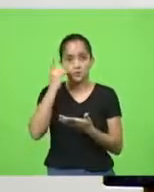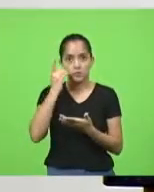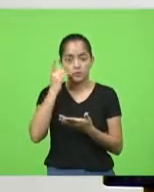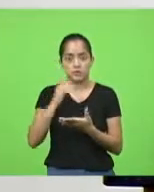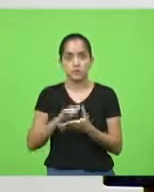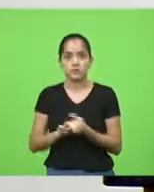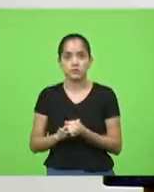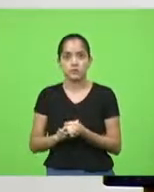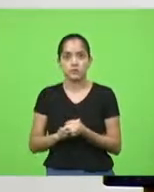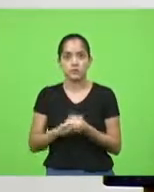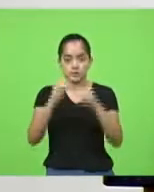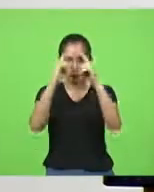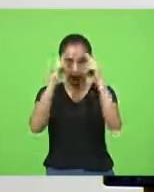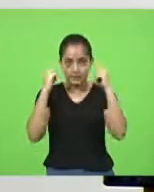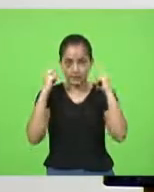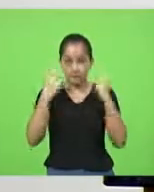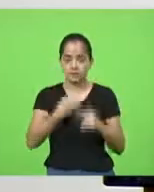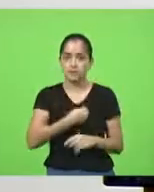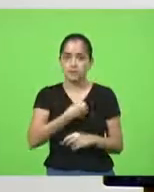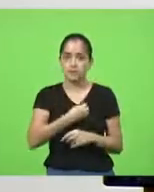Neudir Sareta, está aqui presente